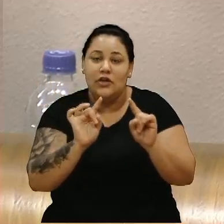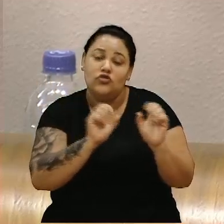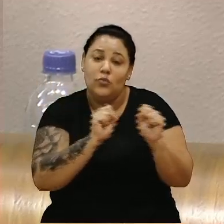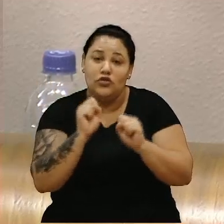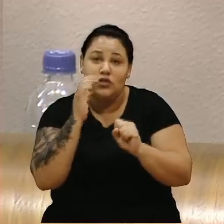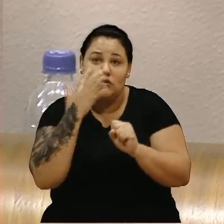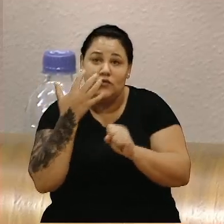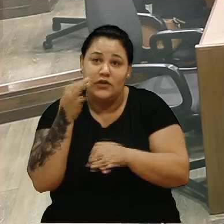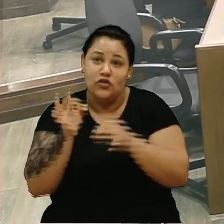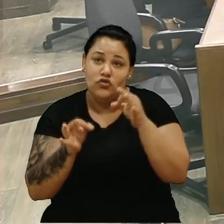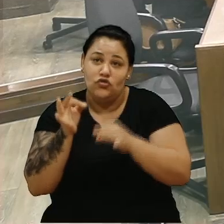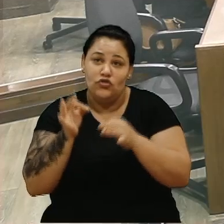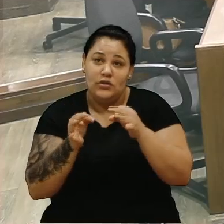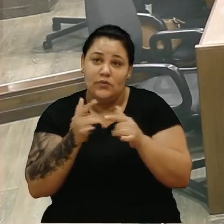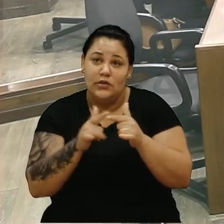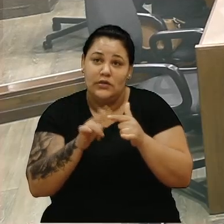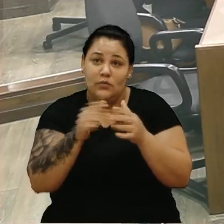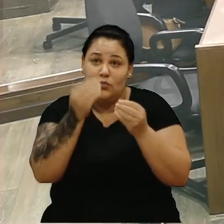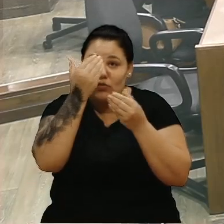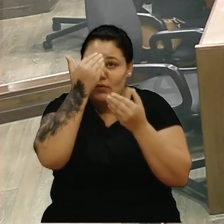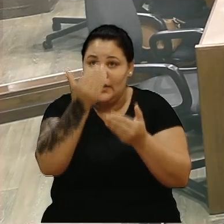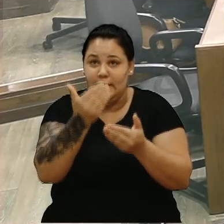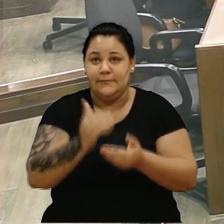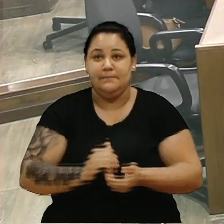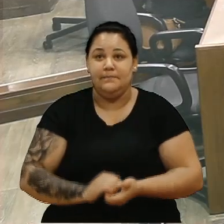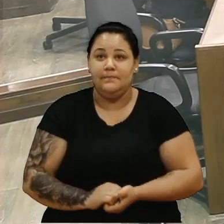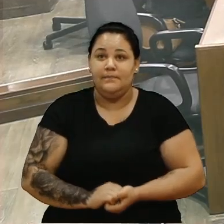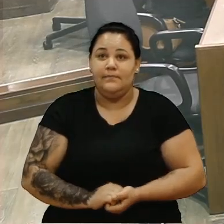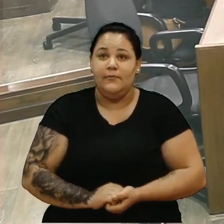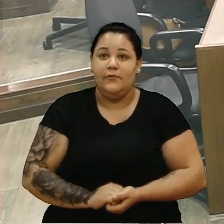falado. Obrigado, vereadora.